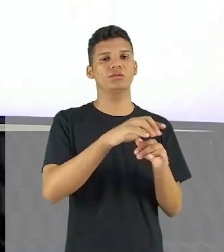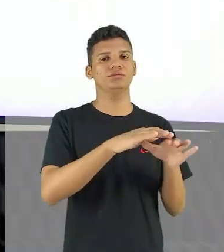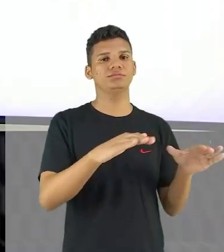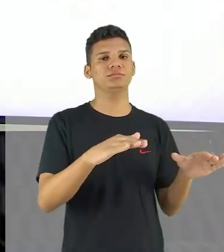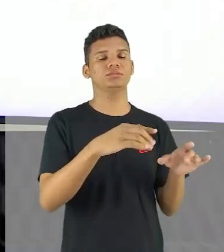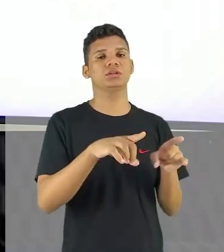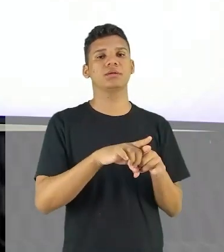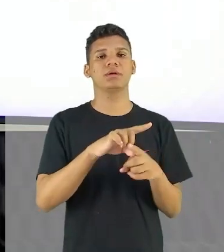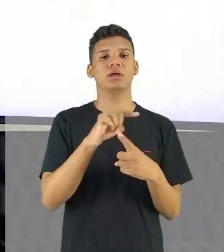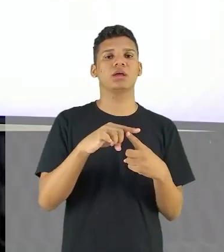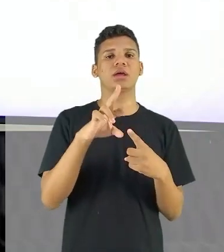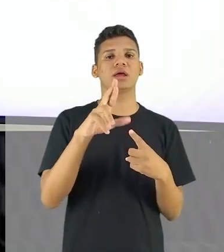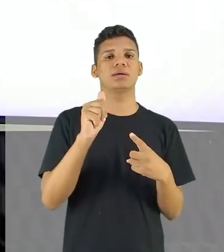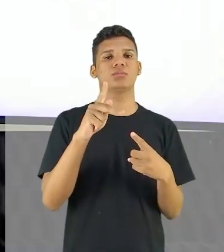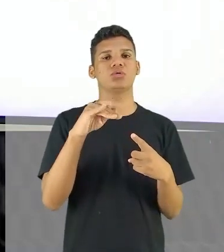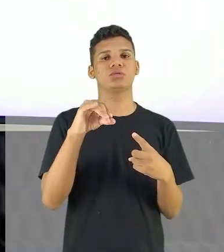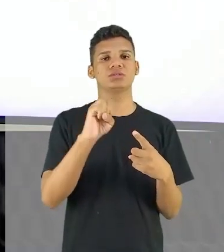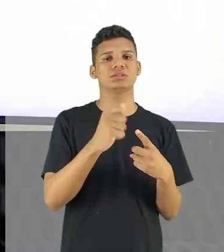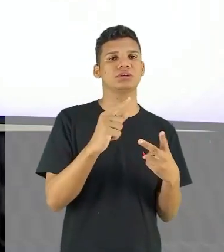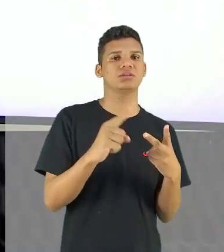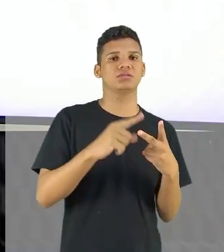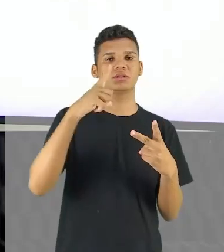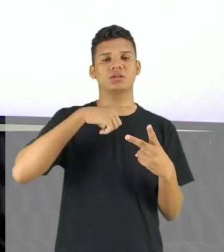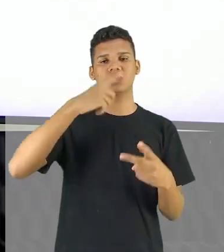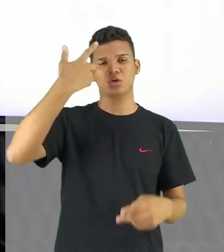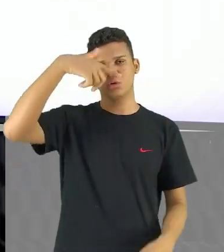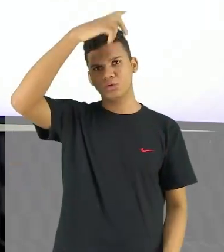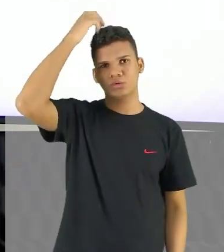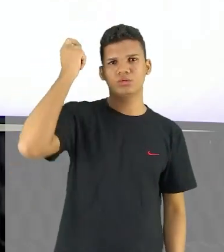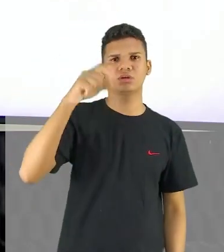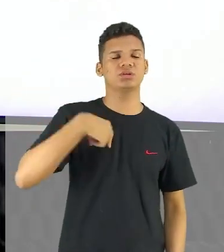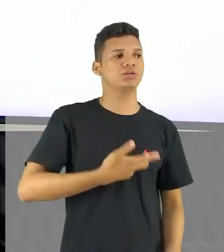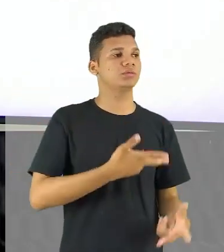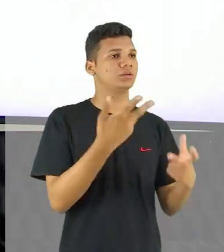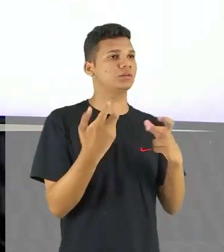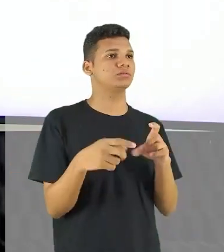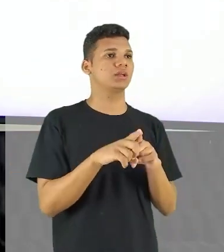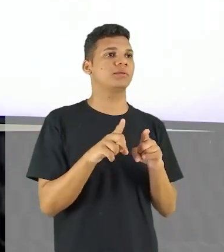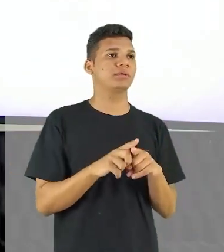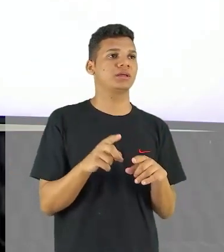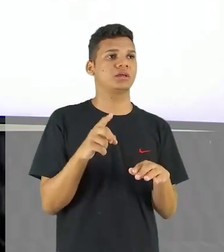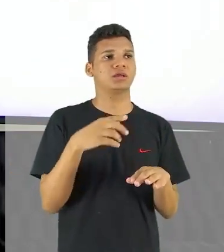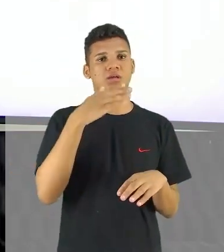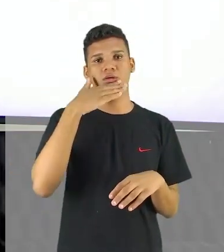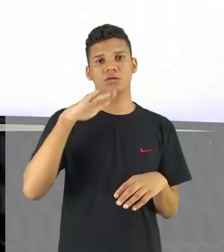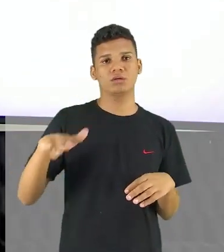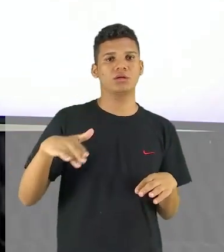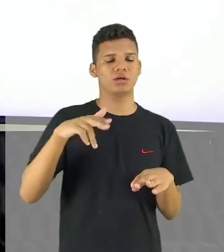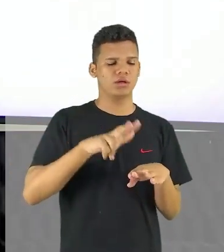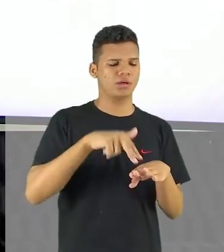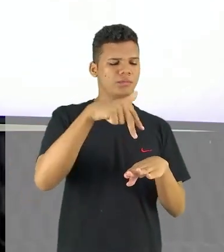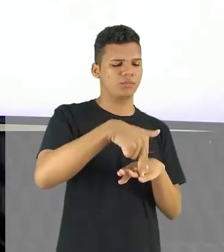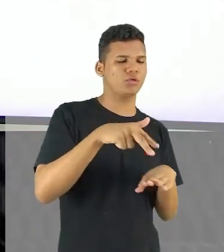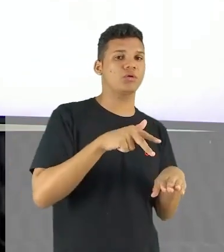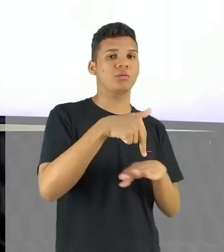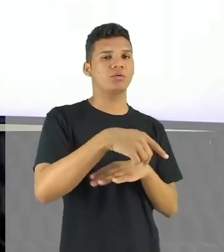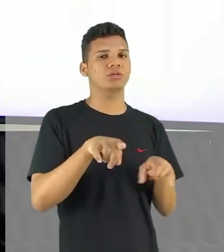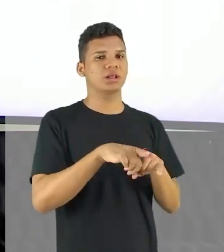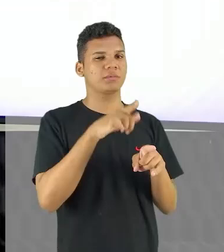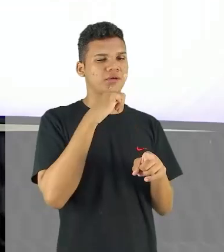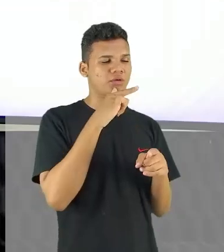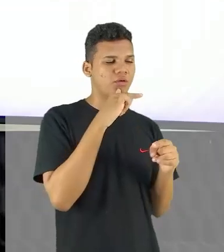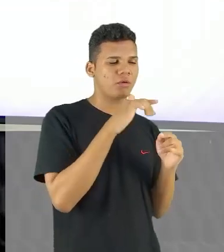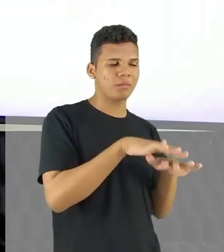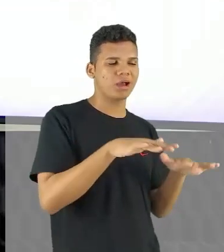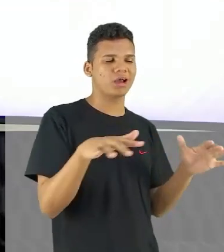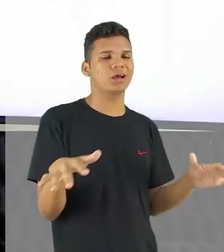de Ribamar, que são lugares onde tem muitos barcos, e a gente vê muita criança pulando dos barcos no mar mesmo, nadando ali